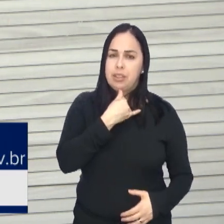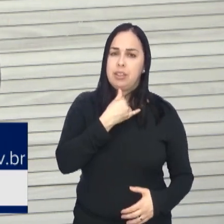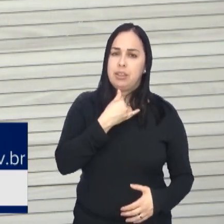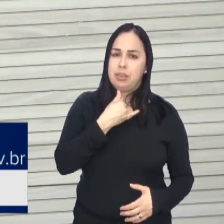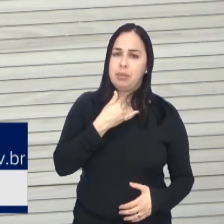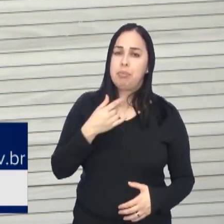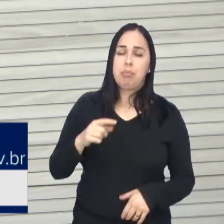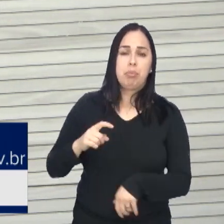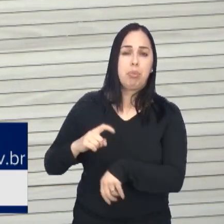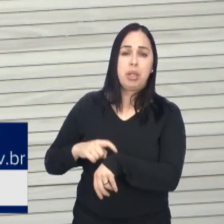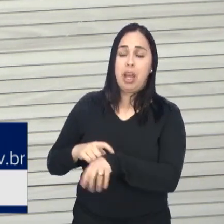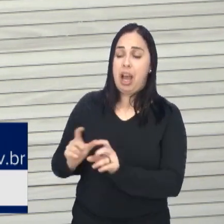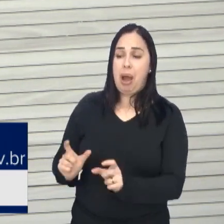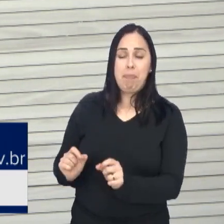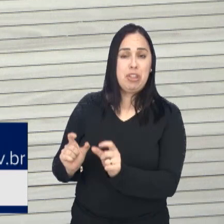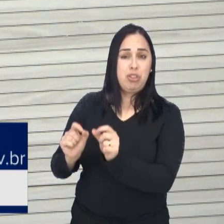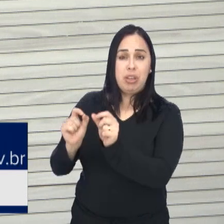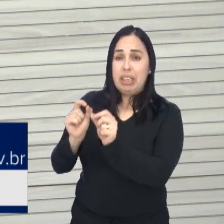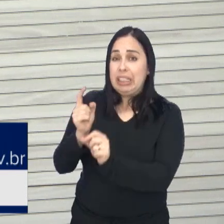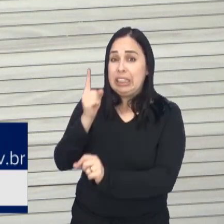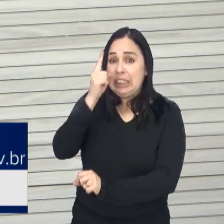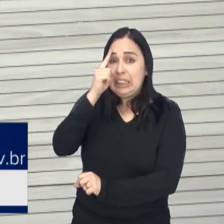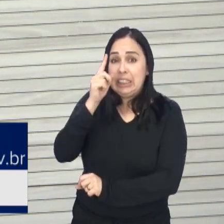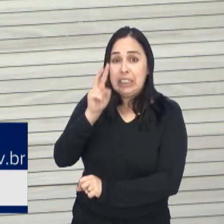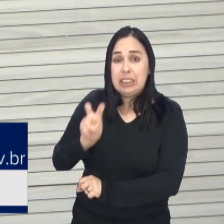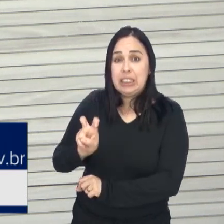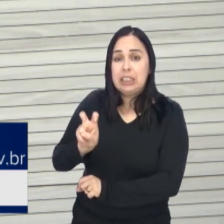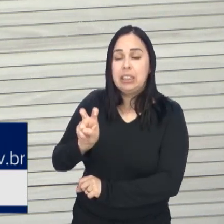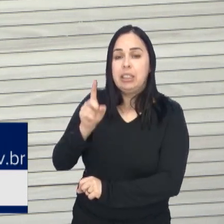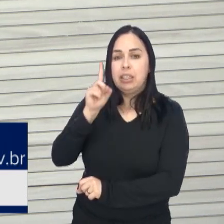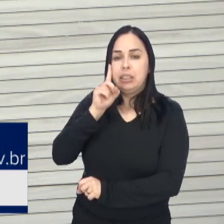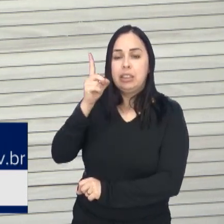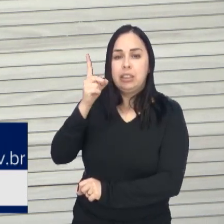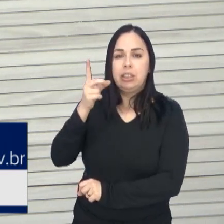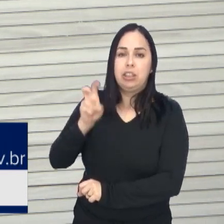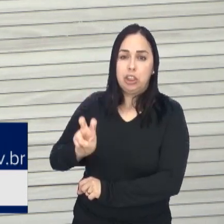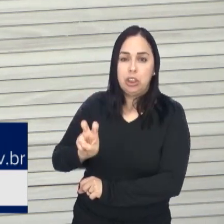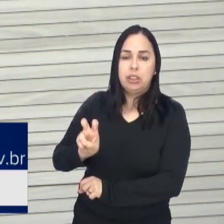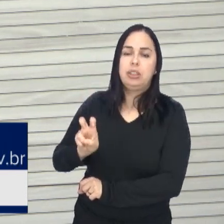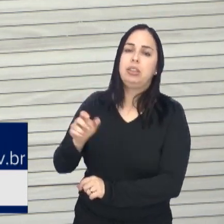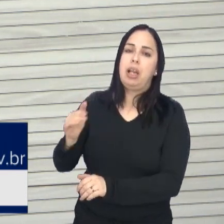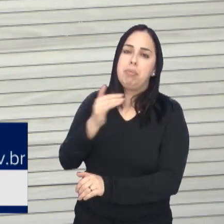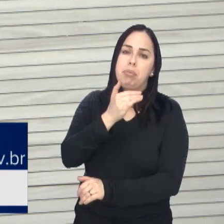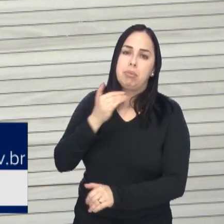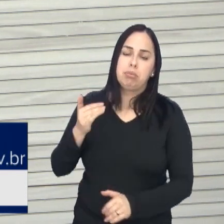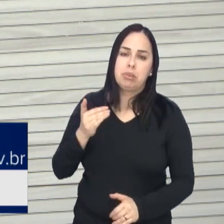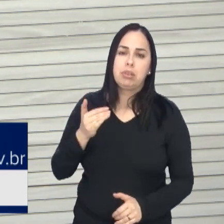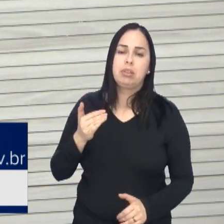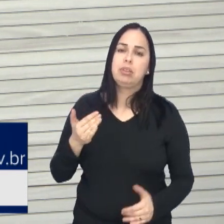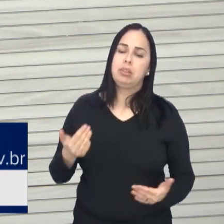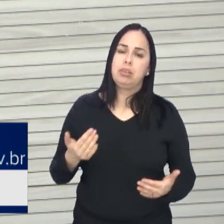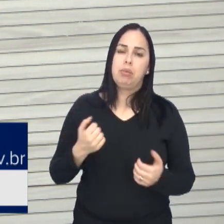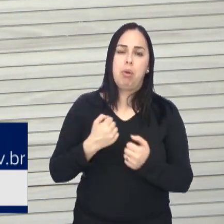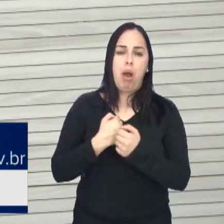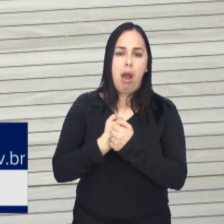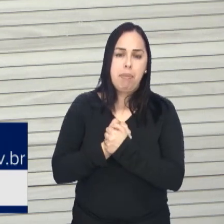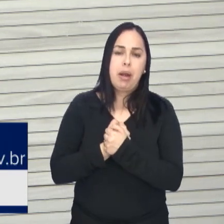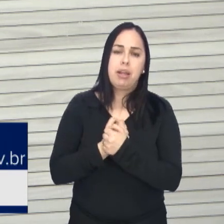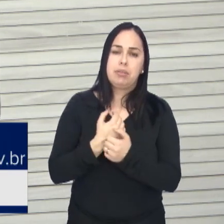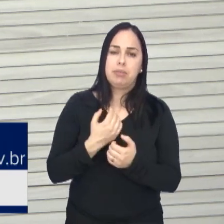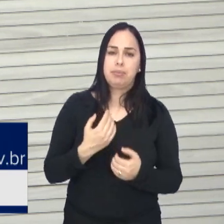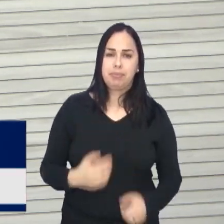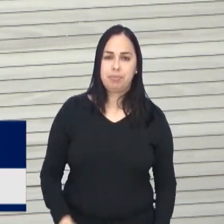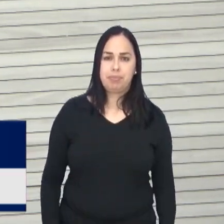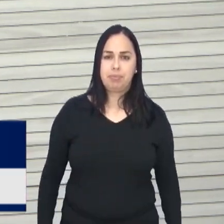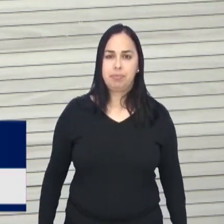muito rápido de câncer, 15 dias, e o Fábio nos deixou no dia de ontem. Deixar um abraço a todos os familiares e amigos.